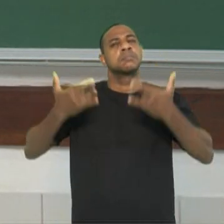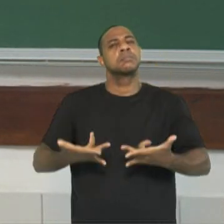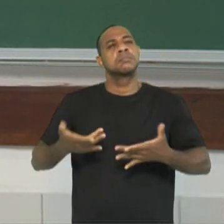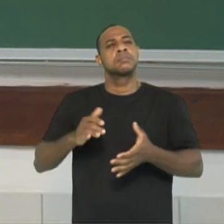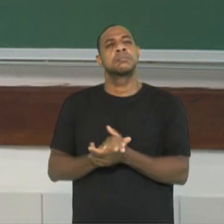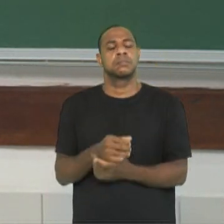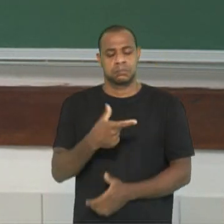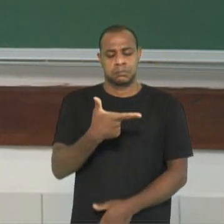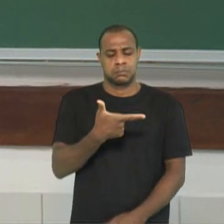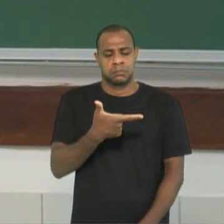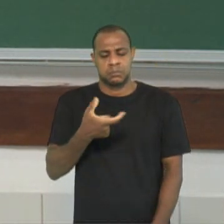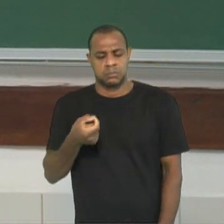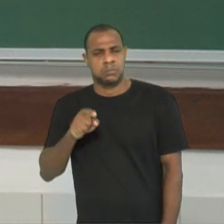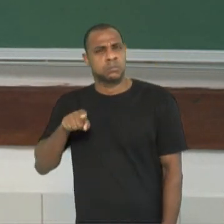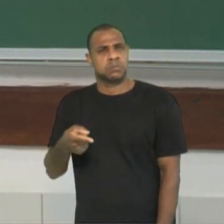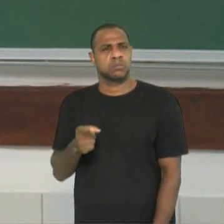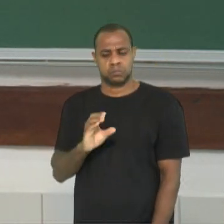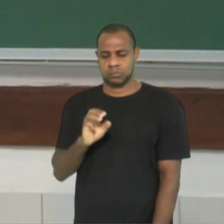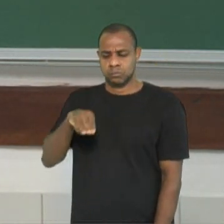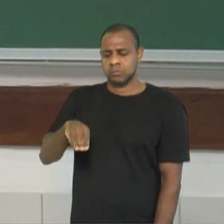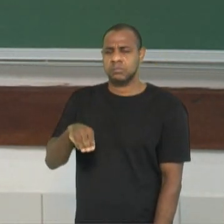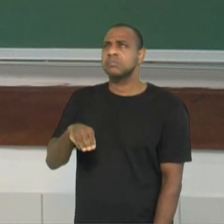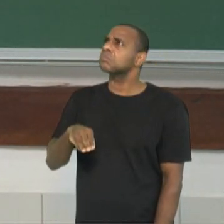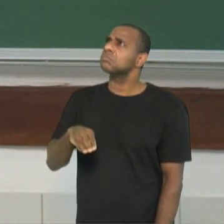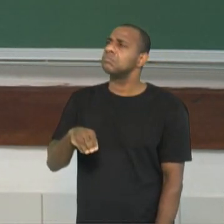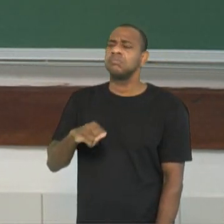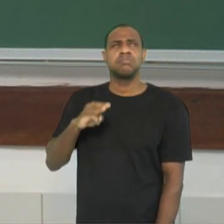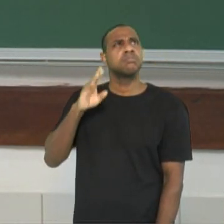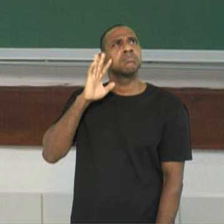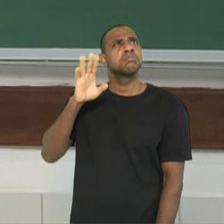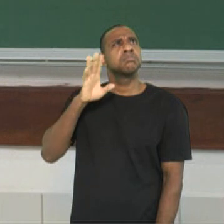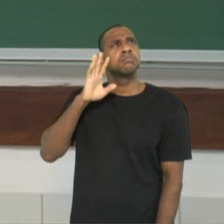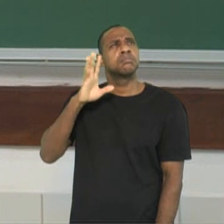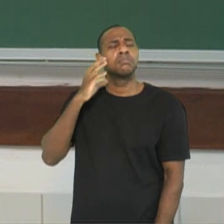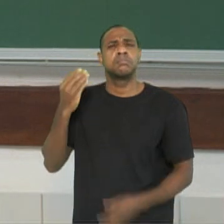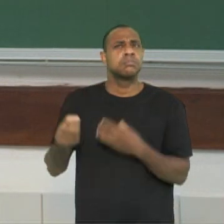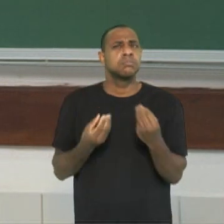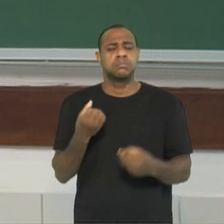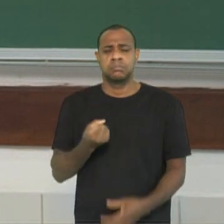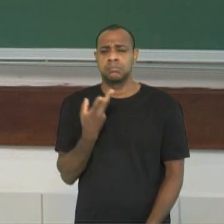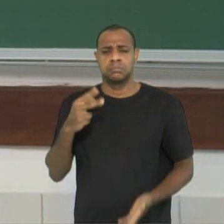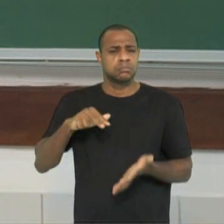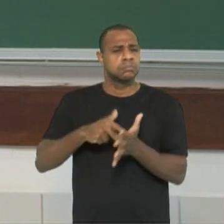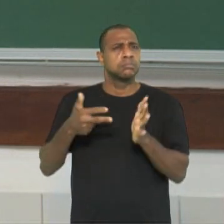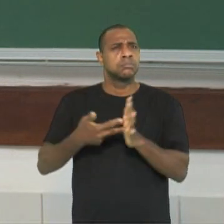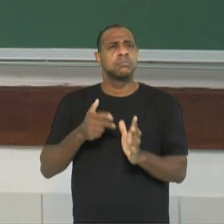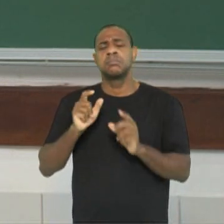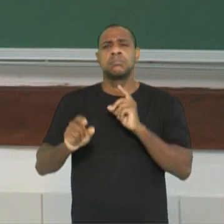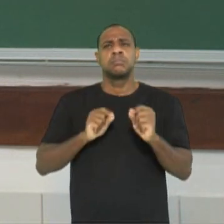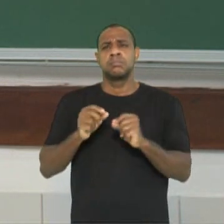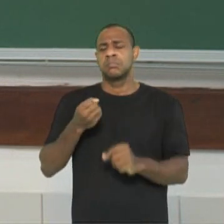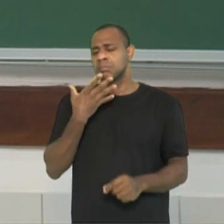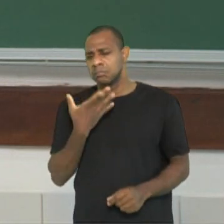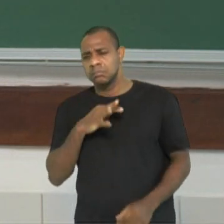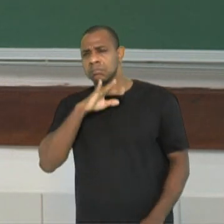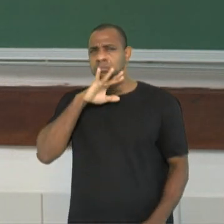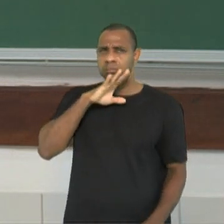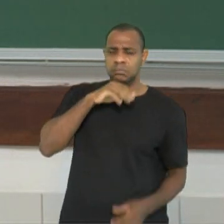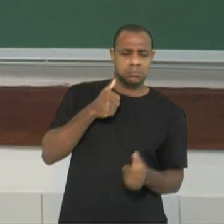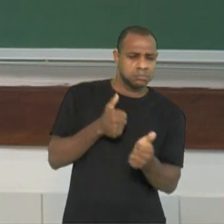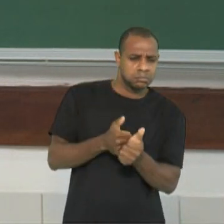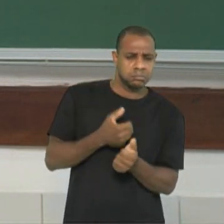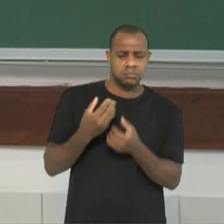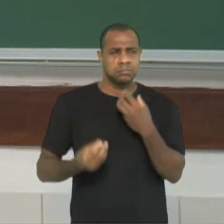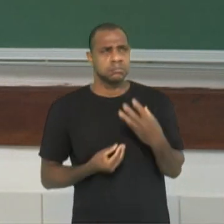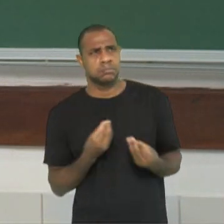mil centímetros, muitas vezes nós não conseguimos ter uma real noção do quanto isso corresponde, se isso é muito longe, se isso é muito perto,